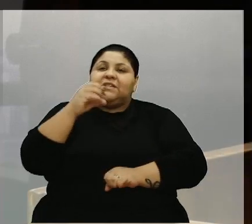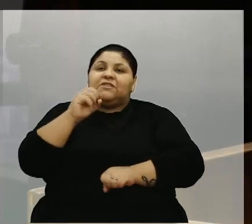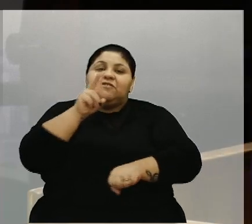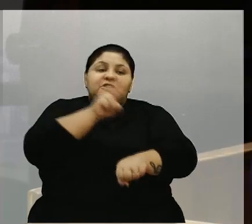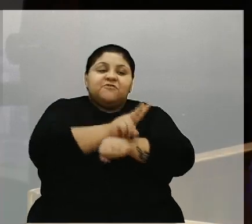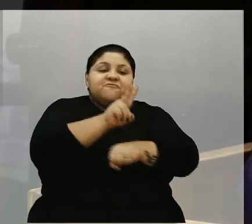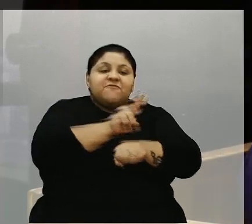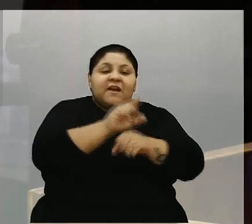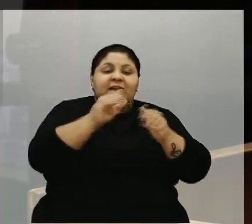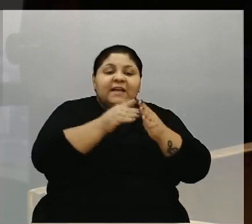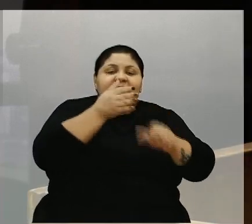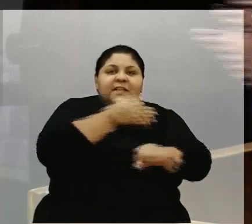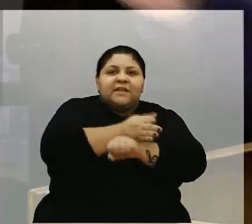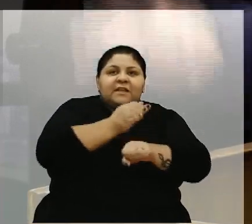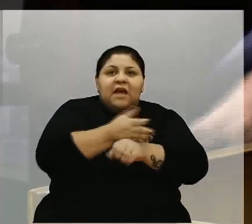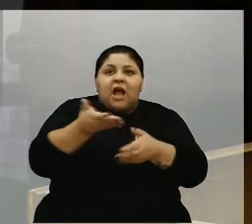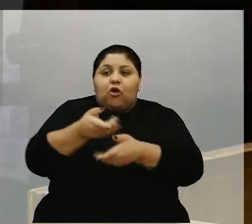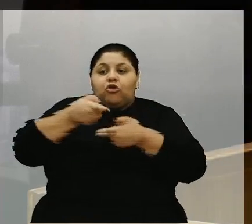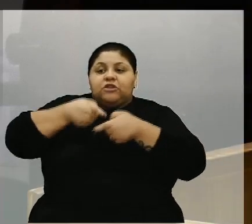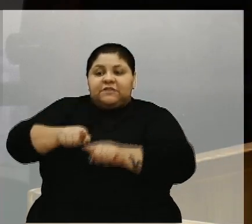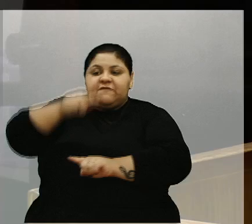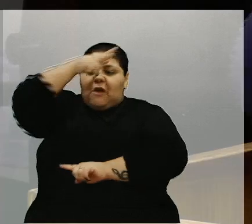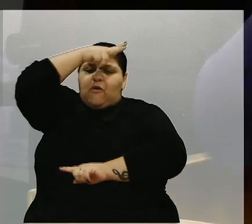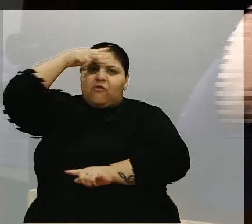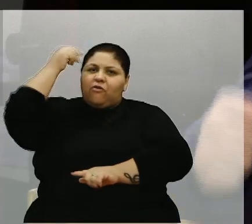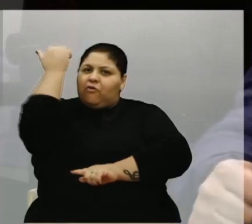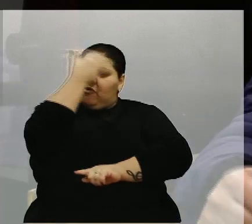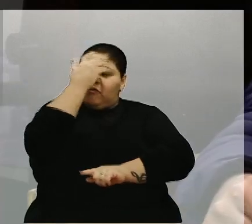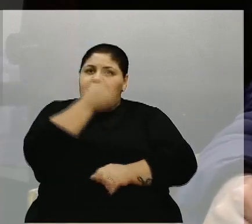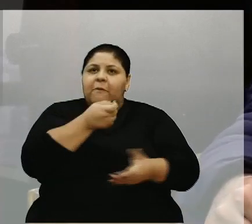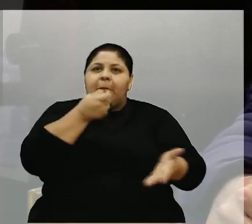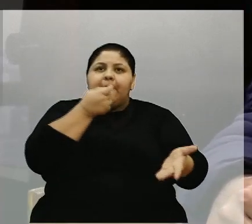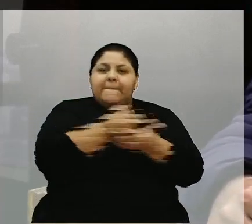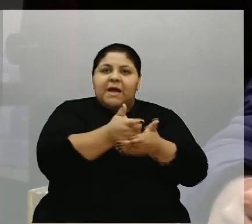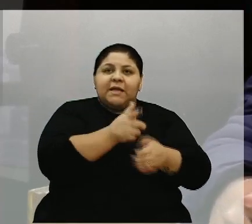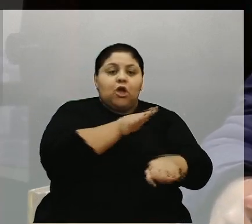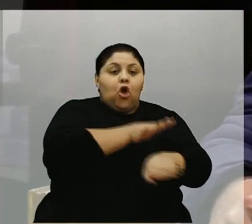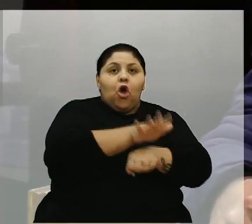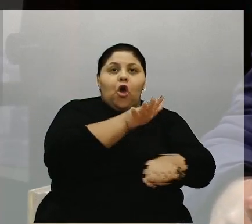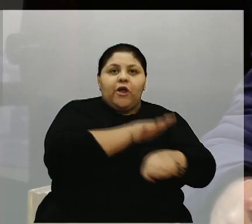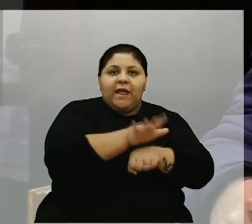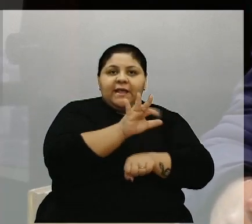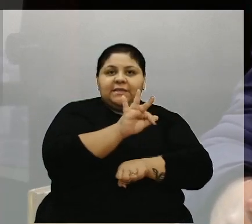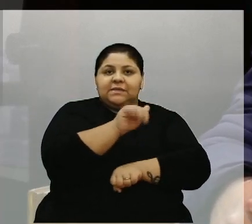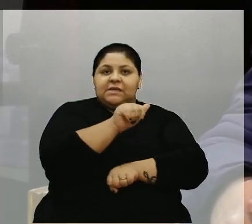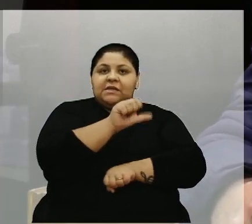eu quero desafiar o prefeito Adiló. Pague hora extra para os servidores da FAS,